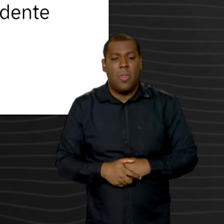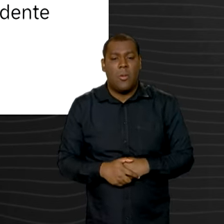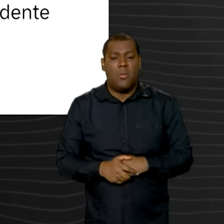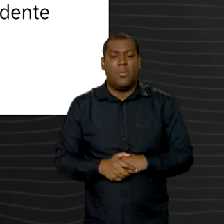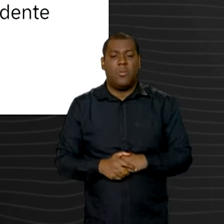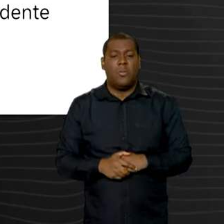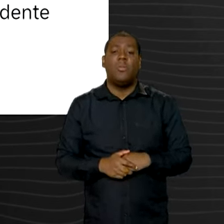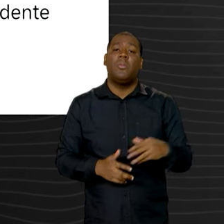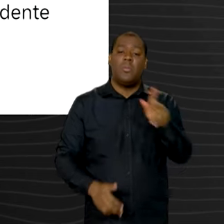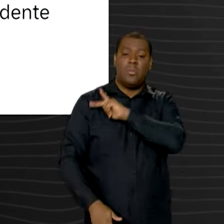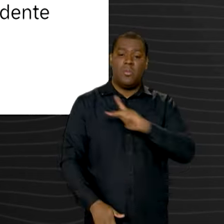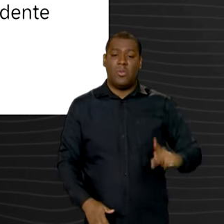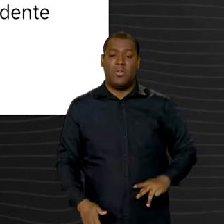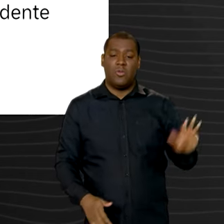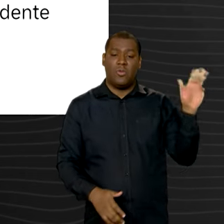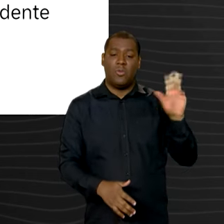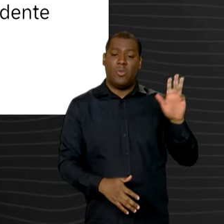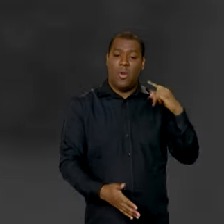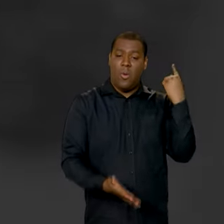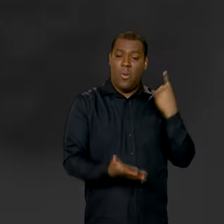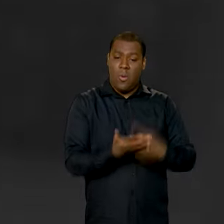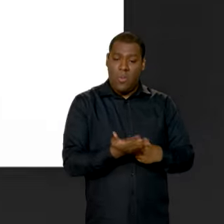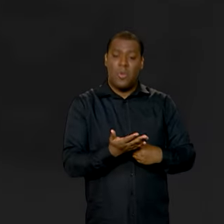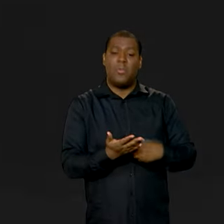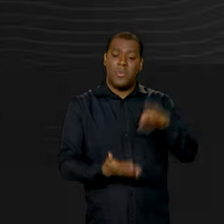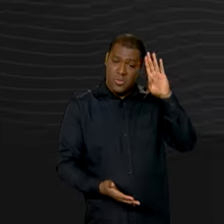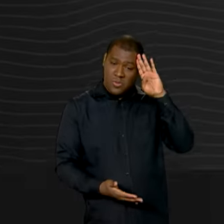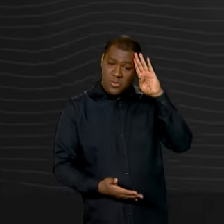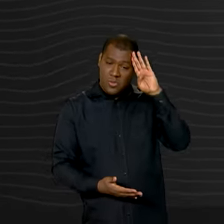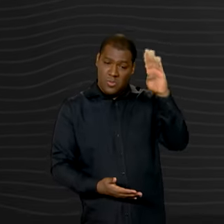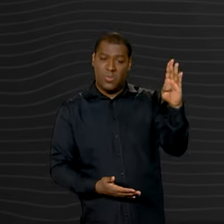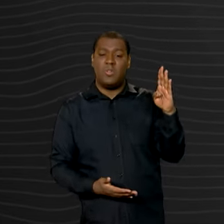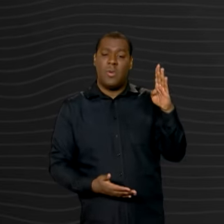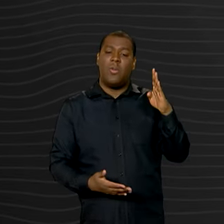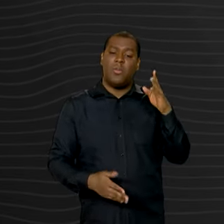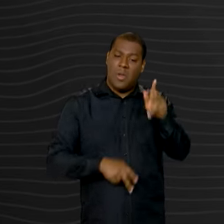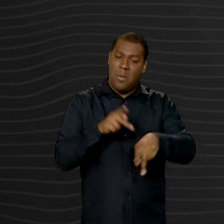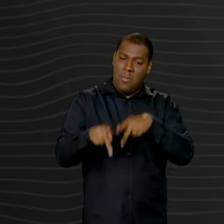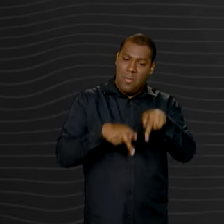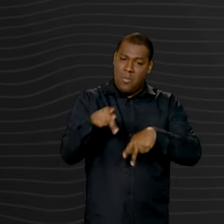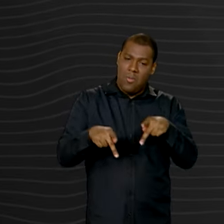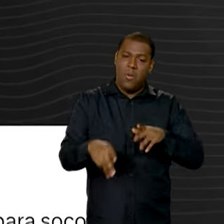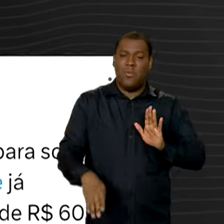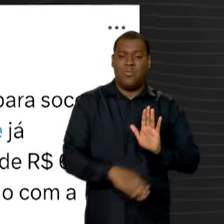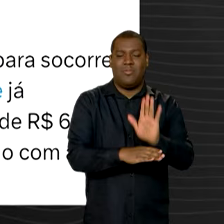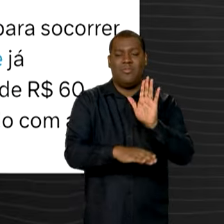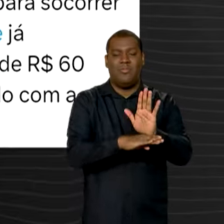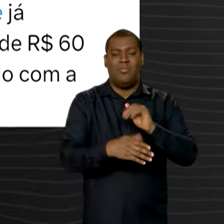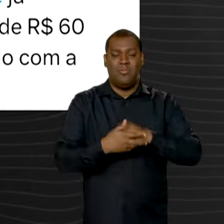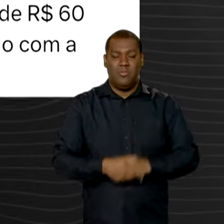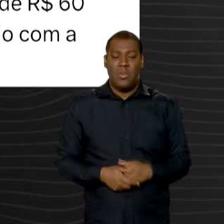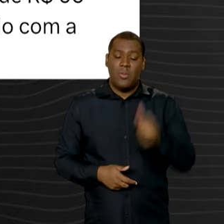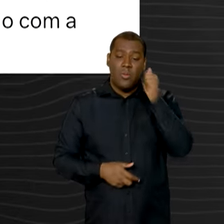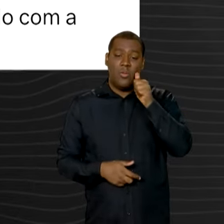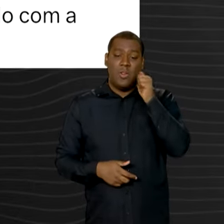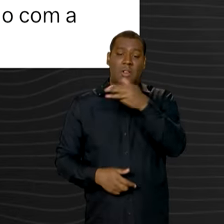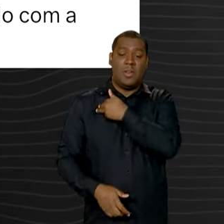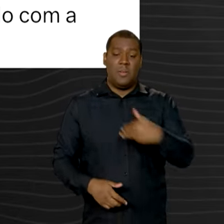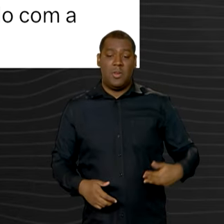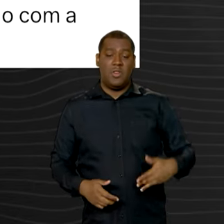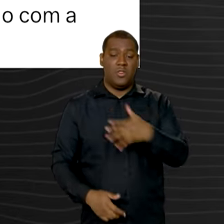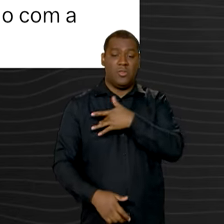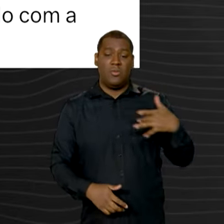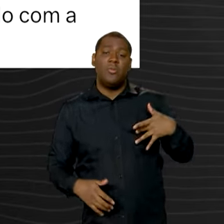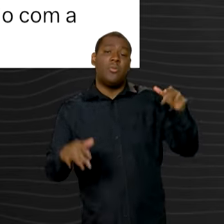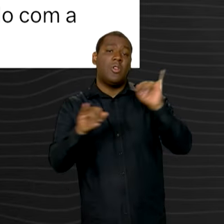o compromisso do presidente sempre foi e continua sendo com o povo. E a ministra da Saúde, Nízia Trindade, ressaltou que todo o